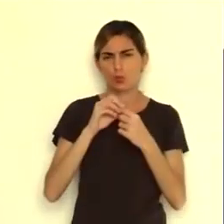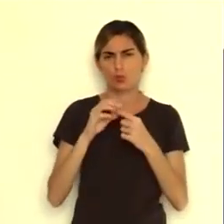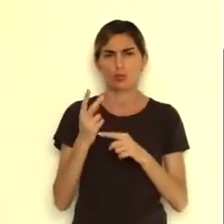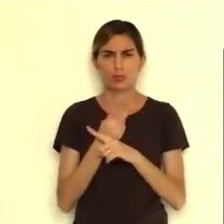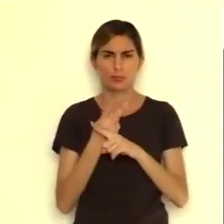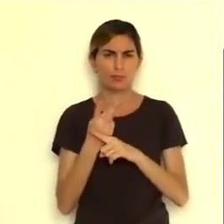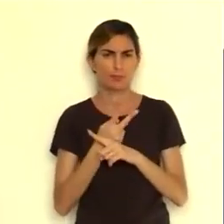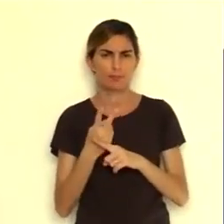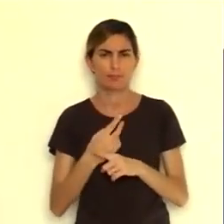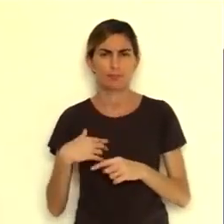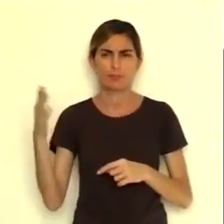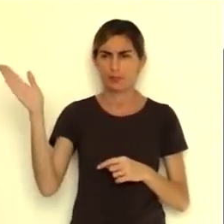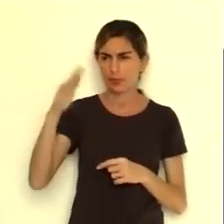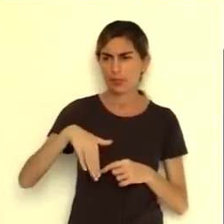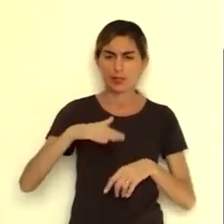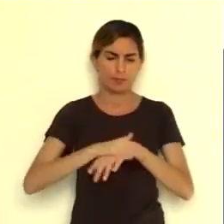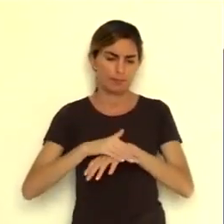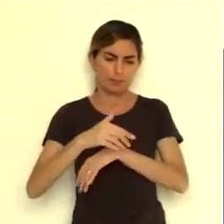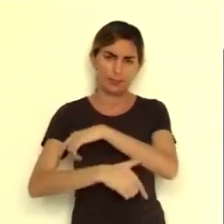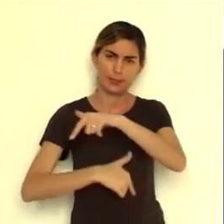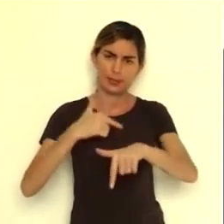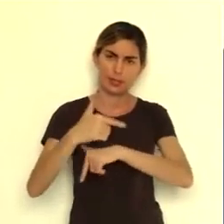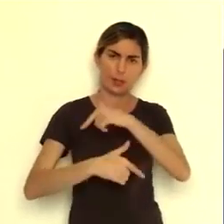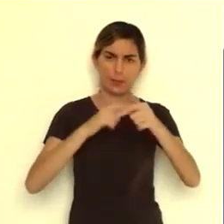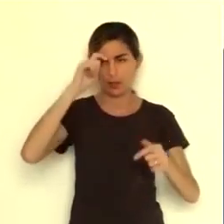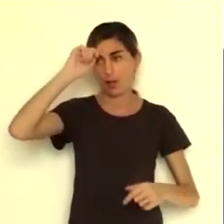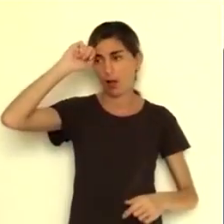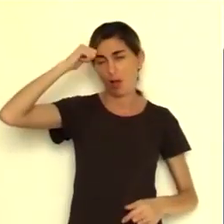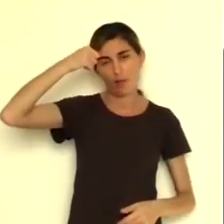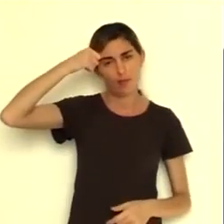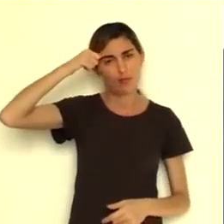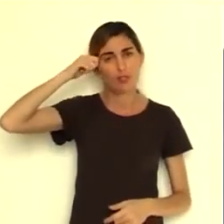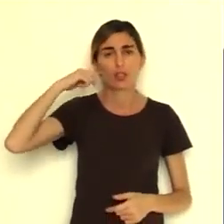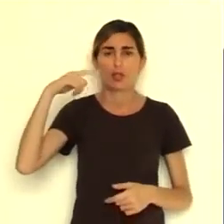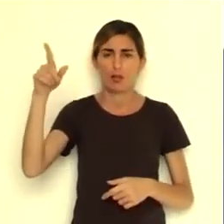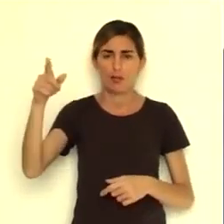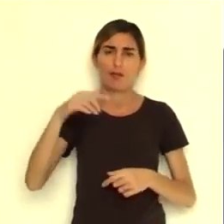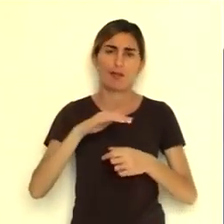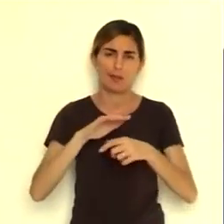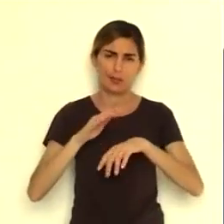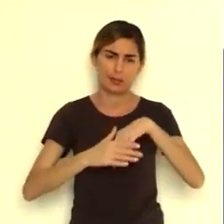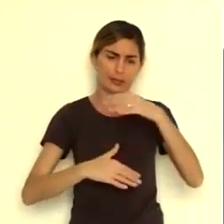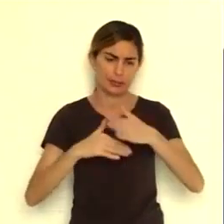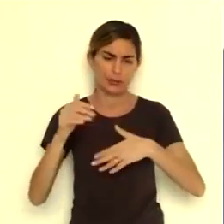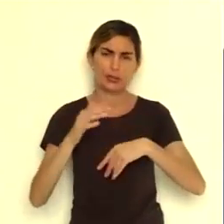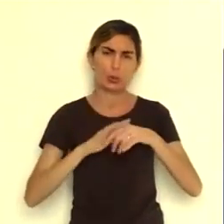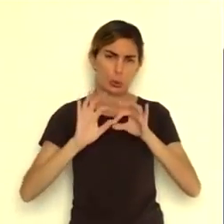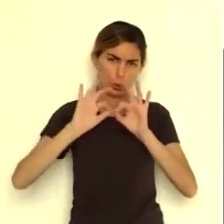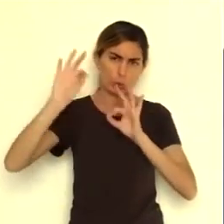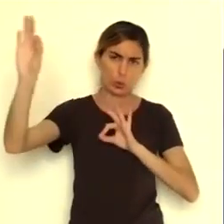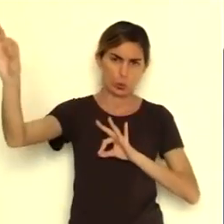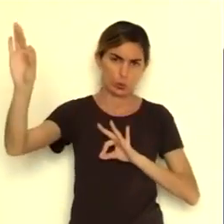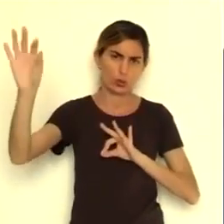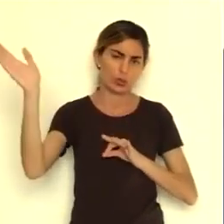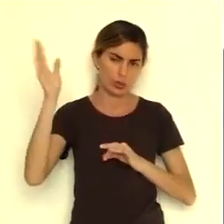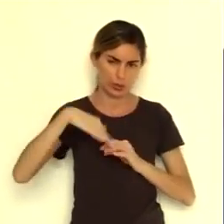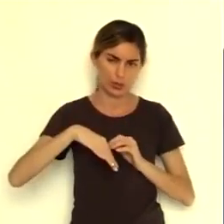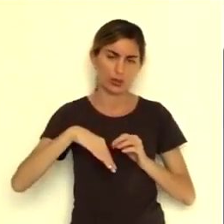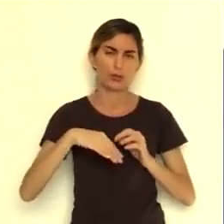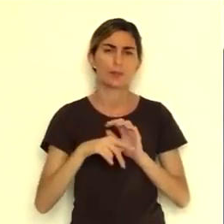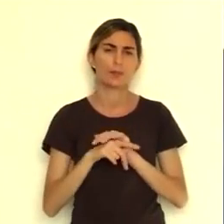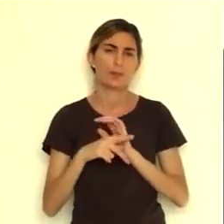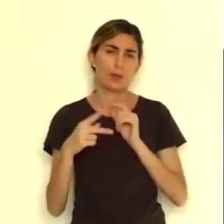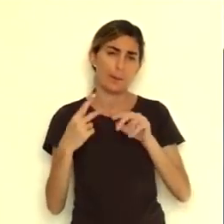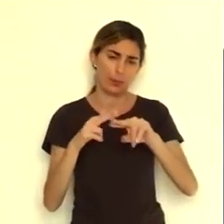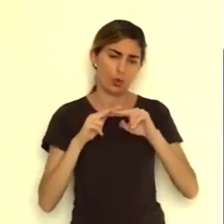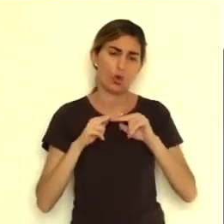Um dos caminhos foi justamente de trazer a mão de obra africana, que além de ser uma mão de obra que estava distante da